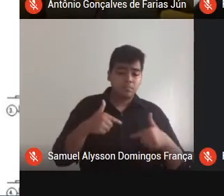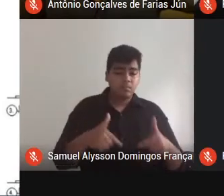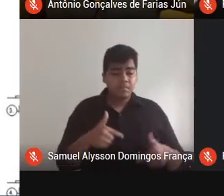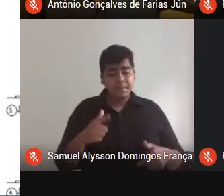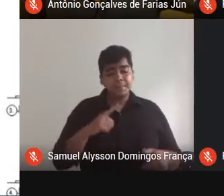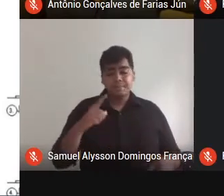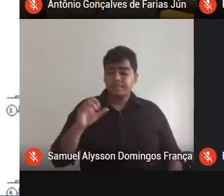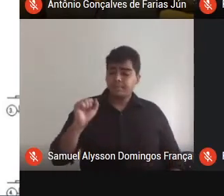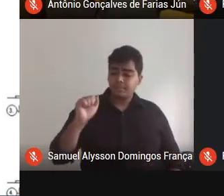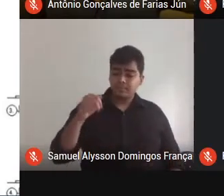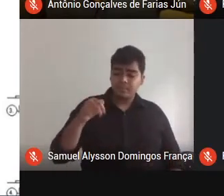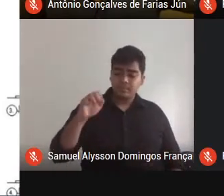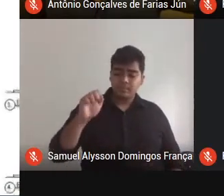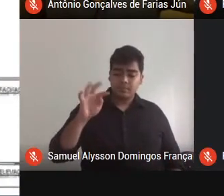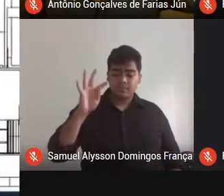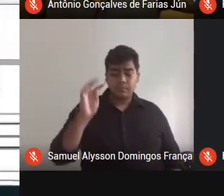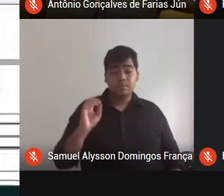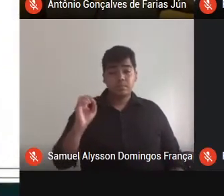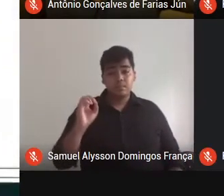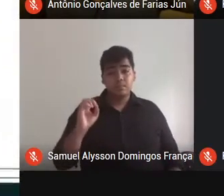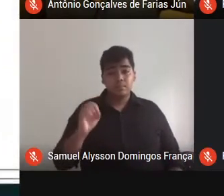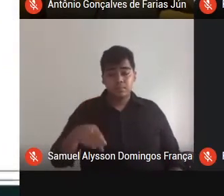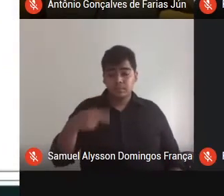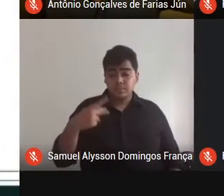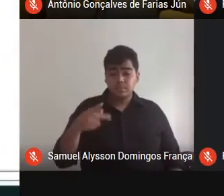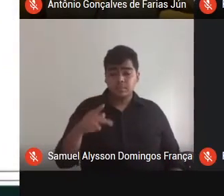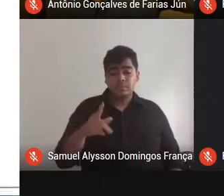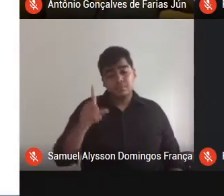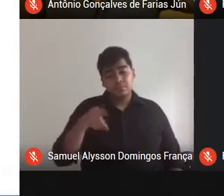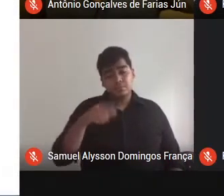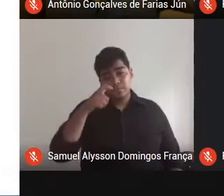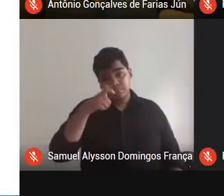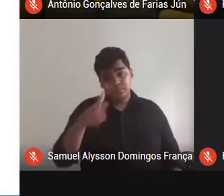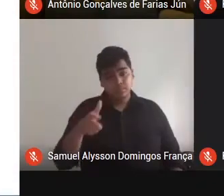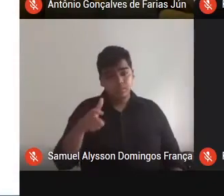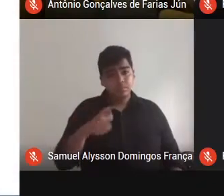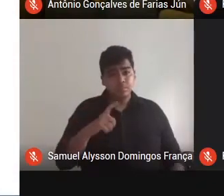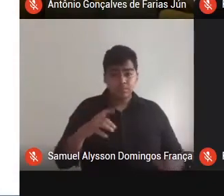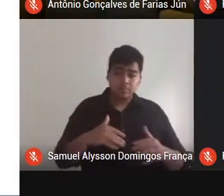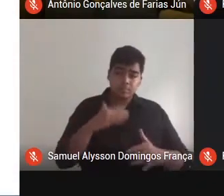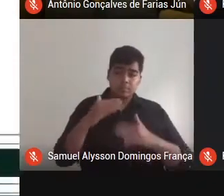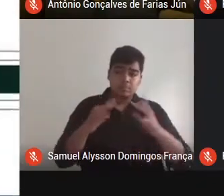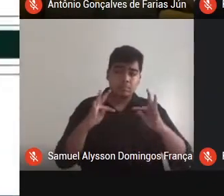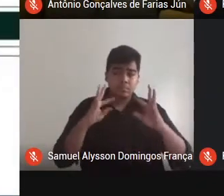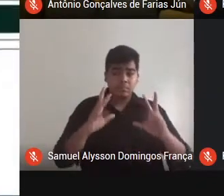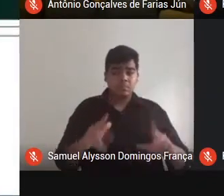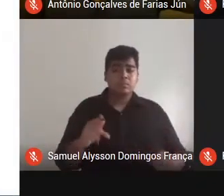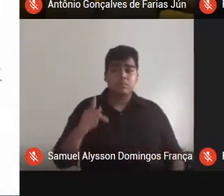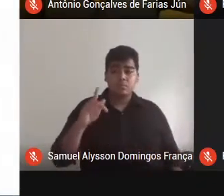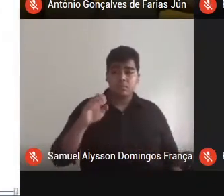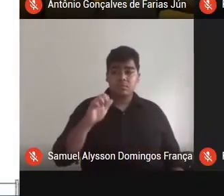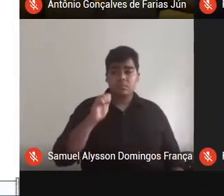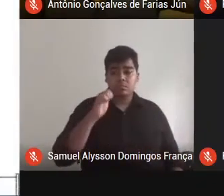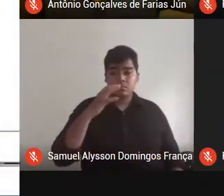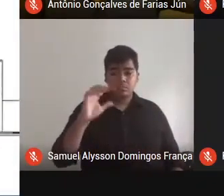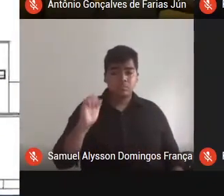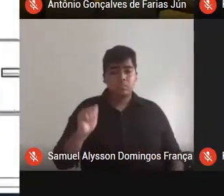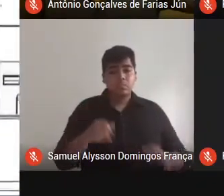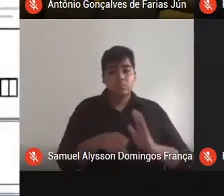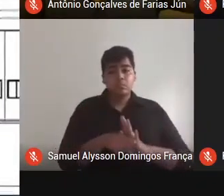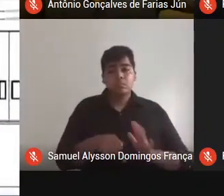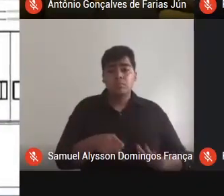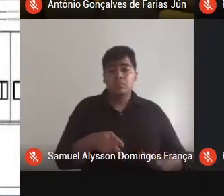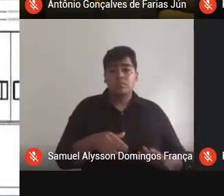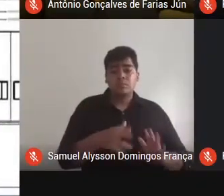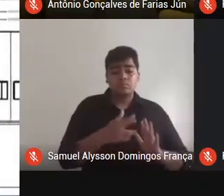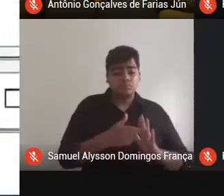zoneamento para isso, e bem interessante, eles desenvolvem todas as peças gráficas, né, dentro das normas de desenho,